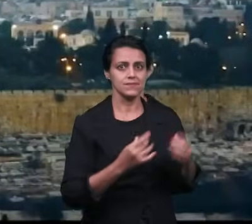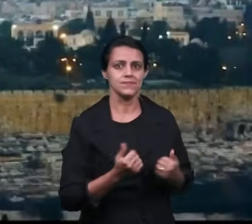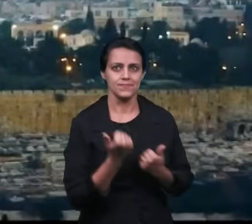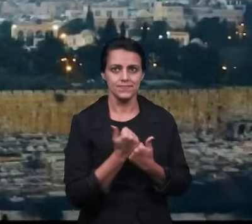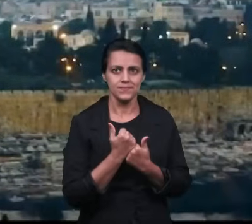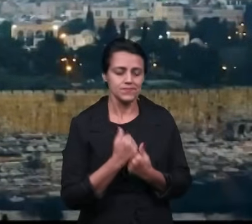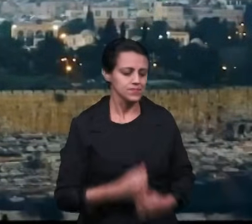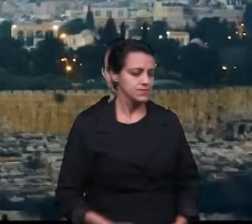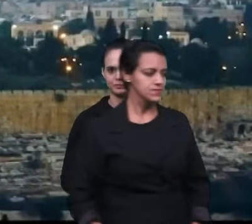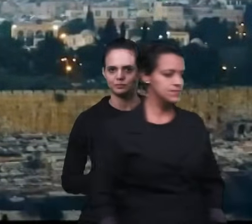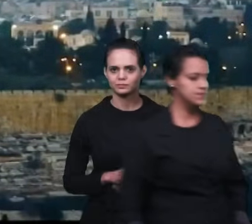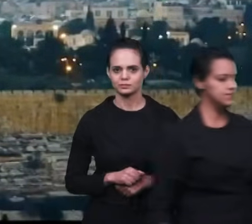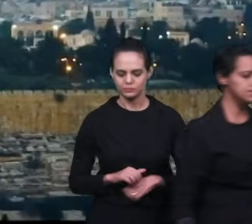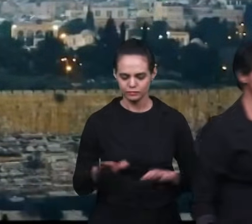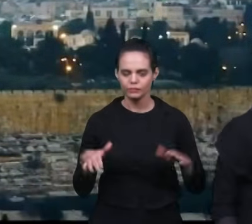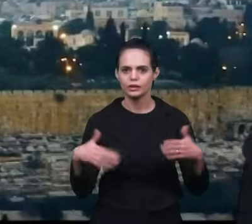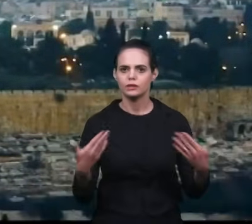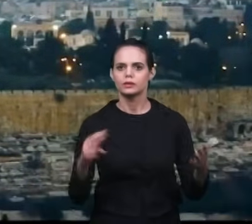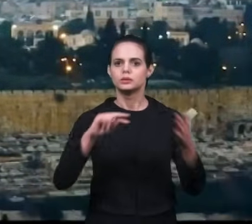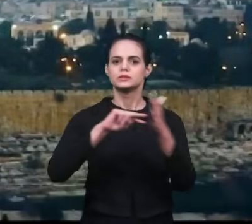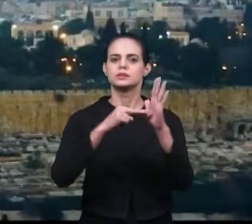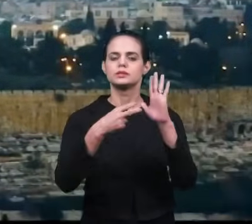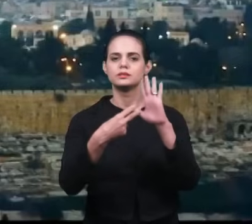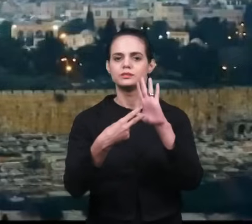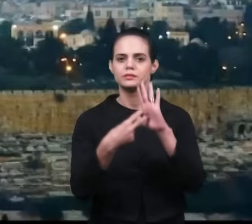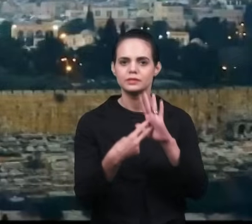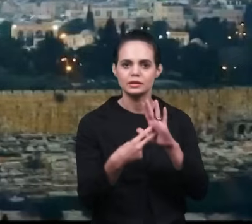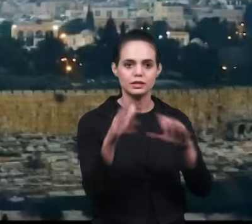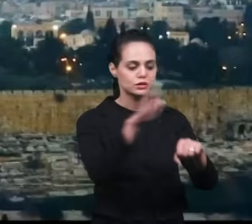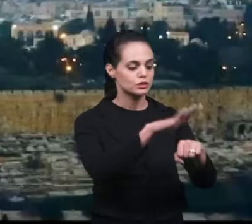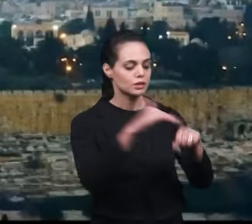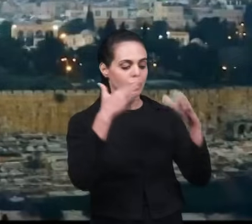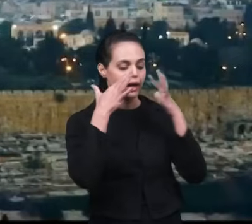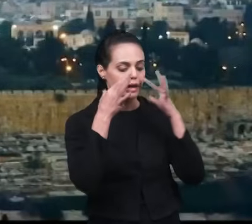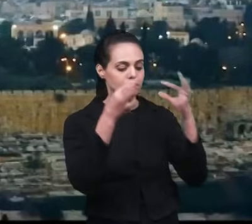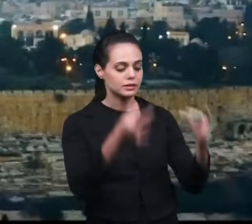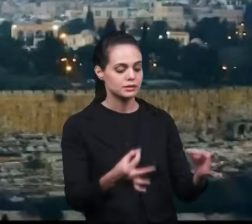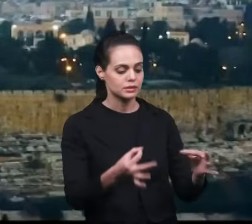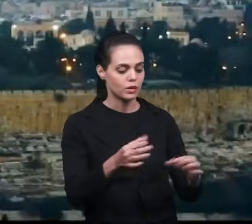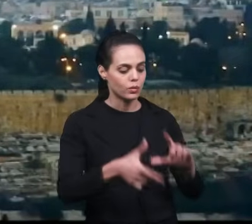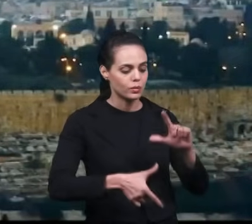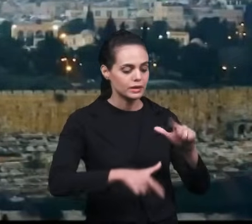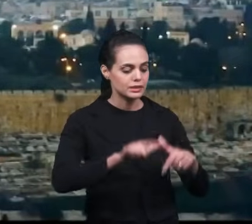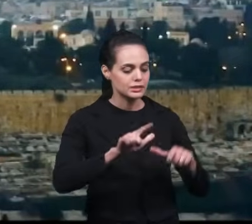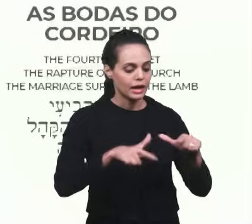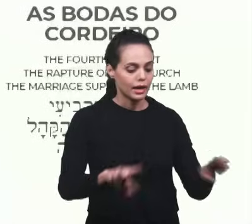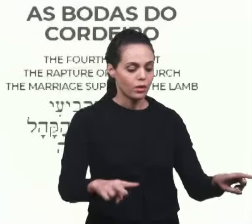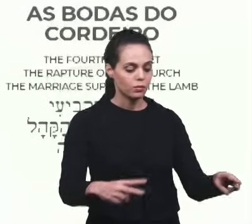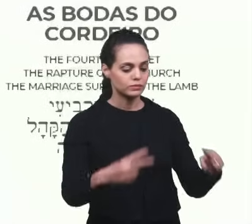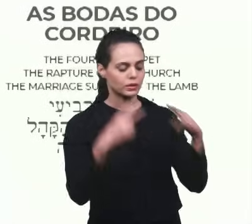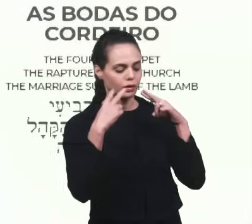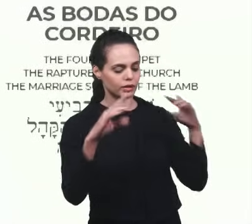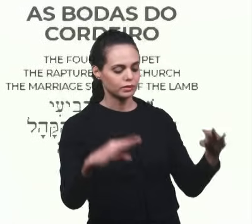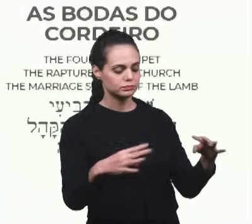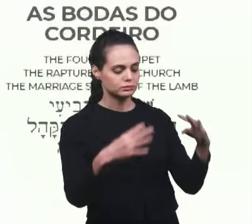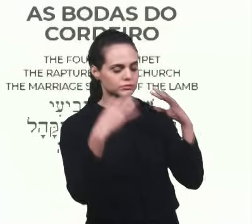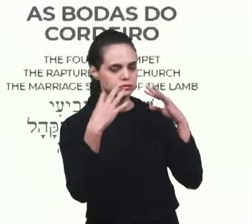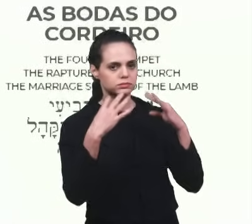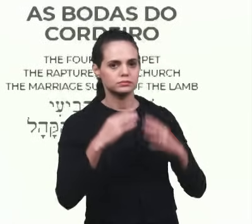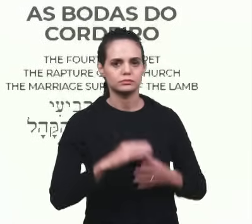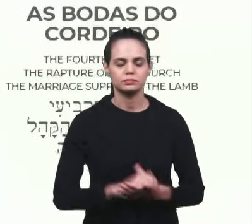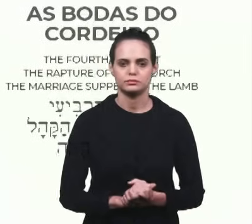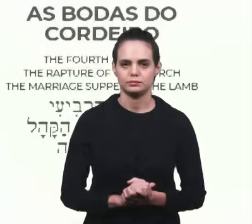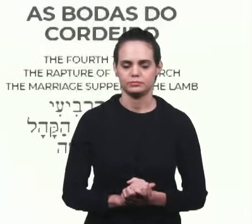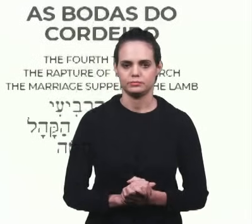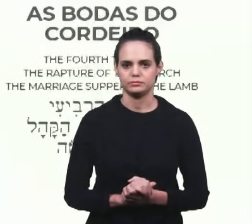é o momento que estamos vivendo agora. O que aconteceu? Agora vamos voltar então para o segundo painel.